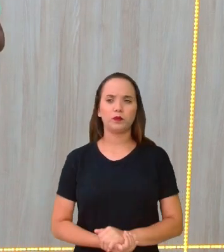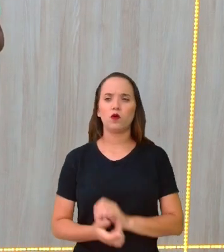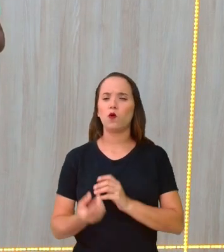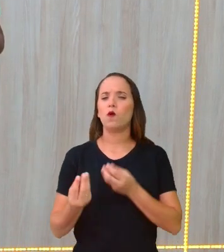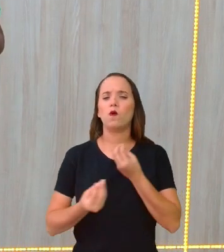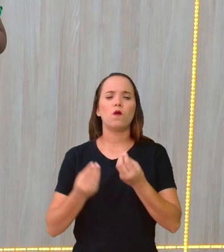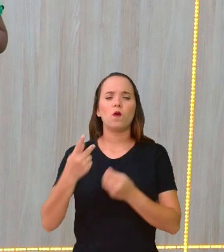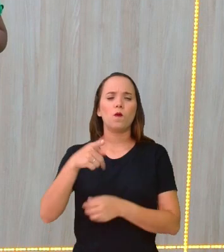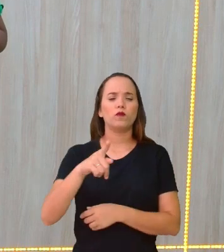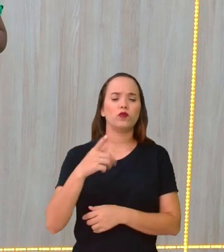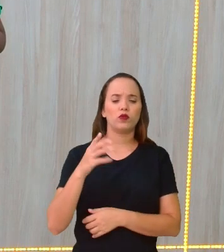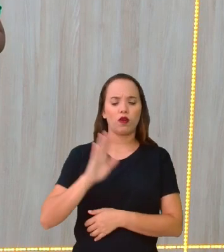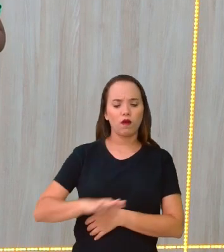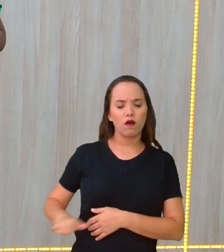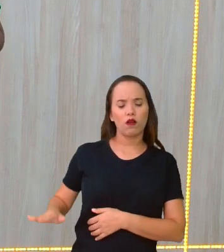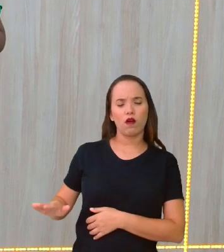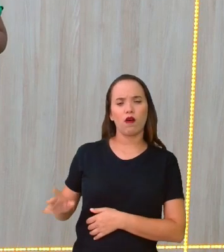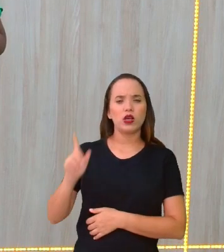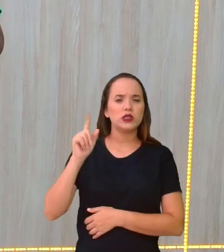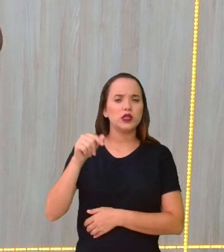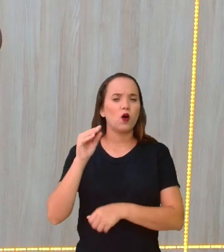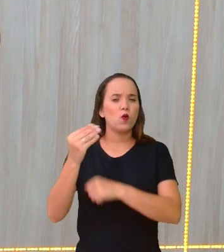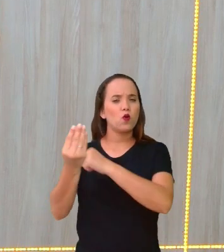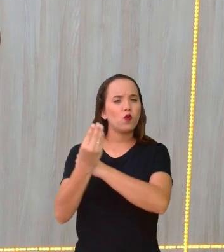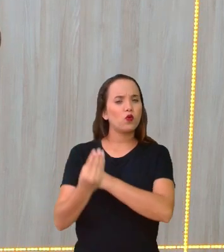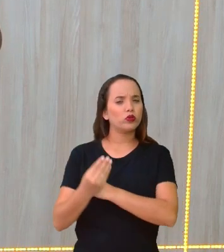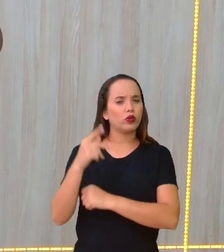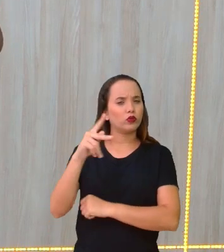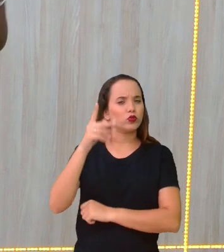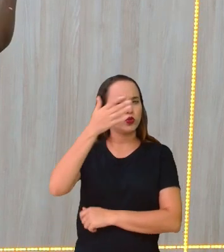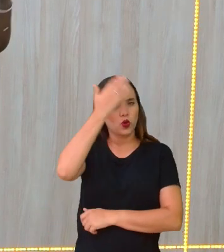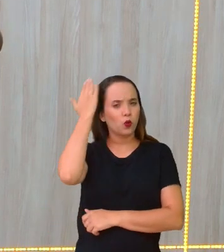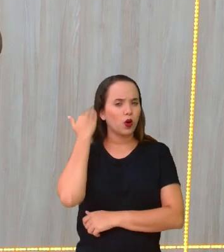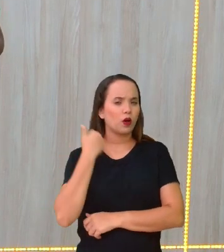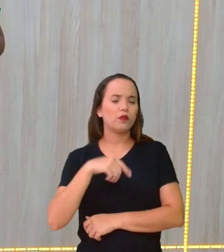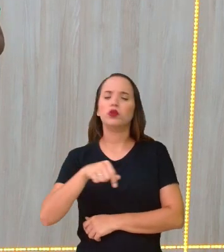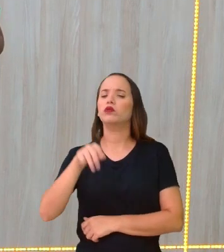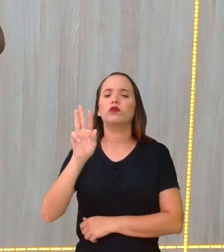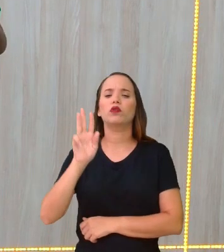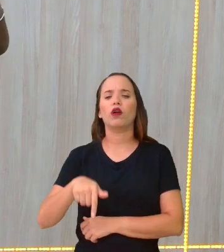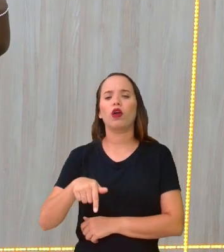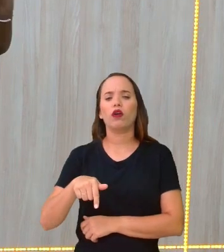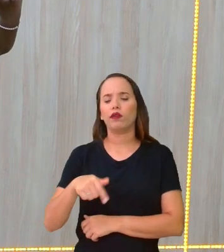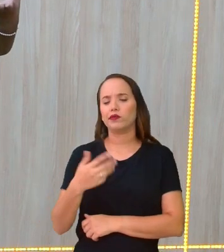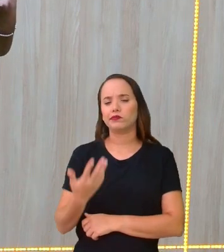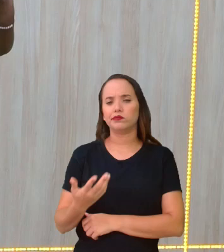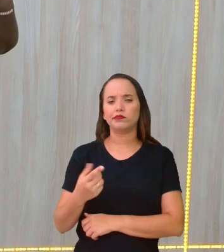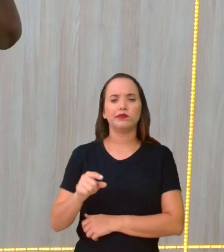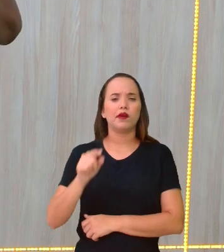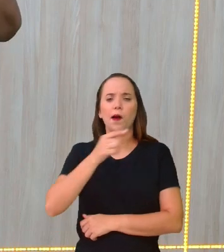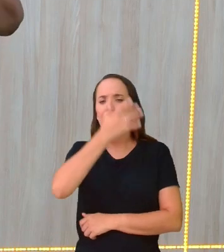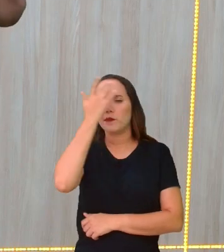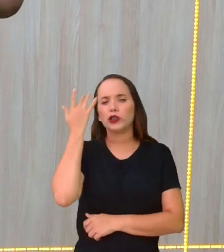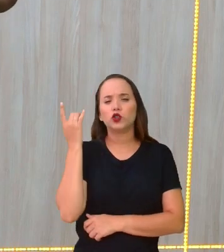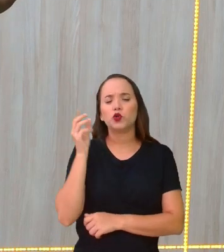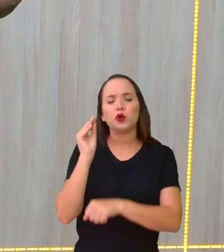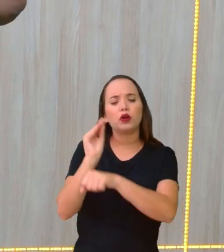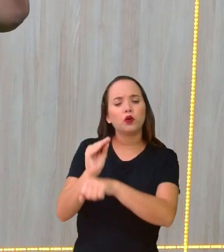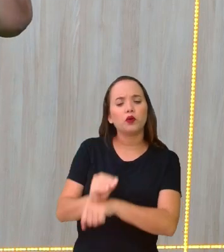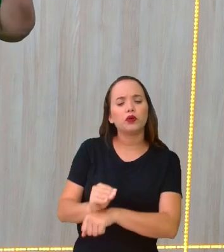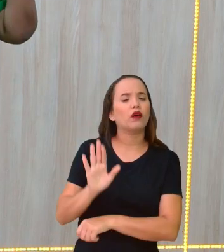quando você era criança, esse cuidar do cabelo? Quem é que cuidava dos seus cabelos? Quando eu digo cuidar, é isso